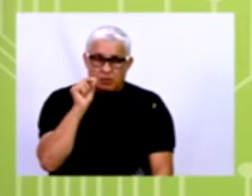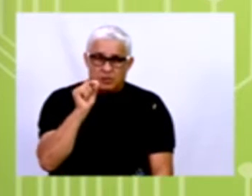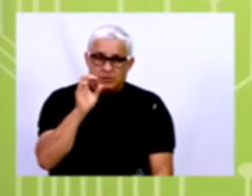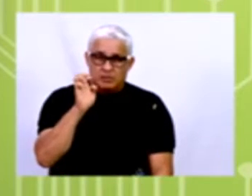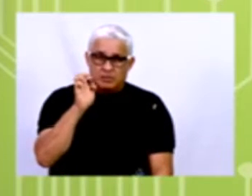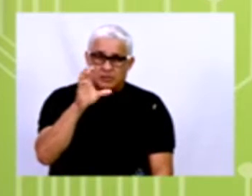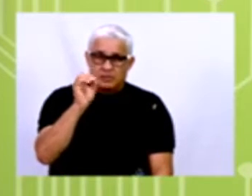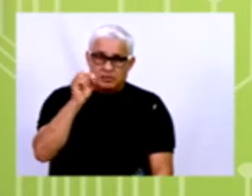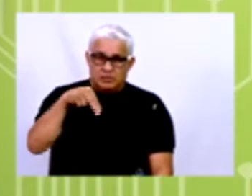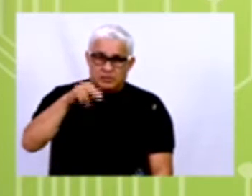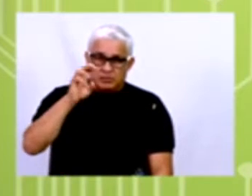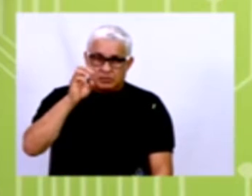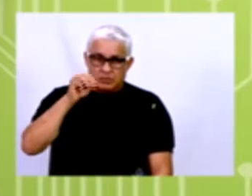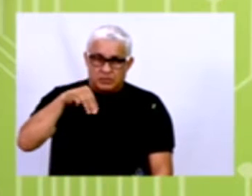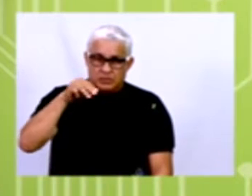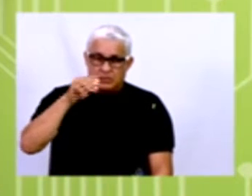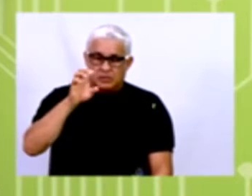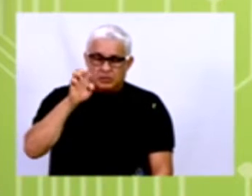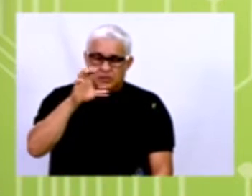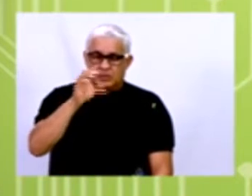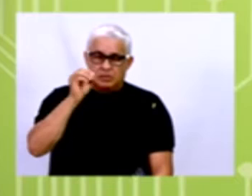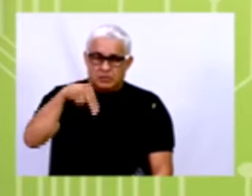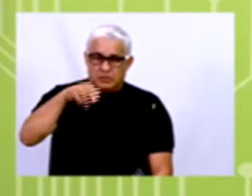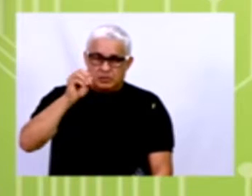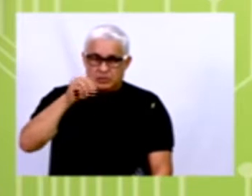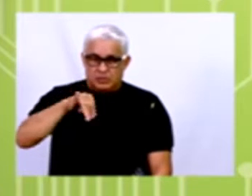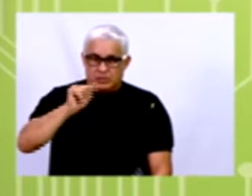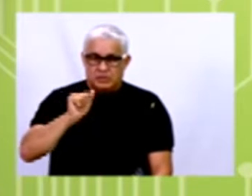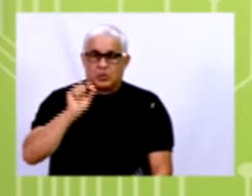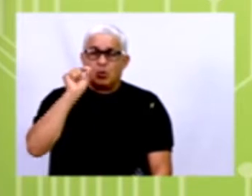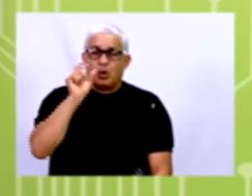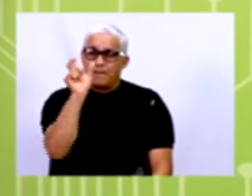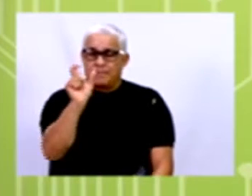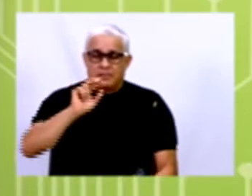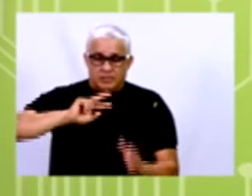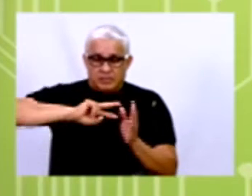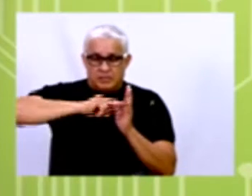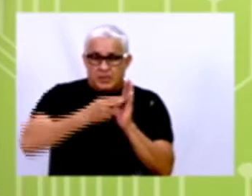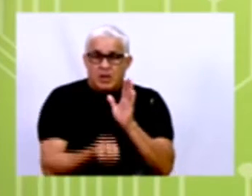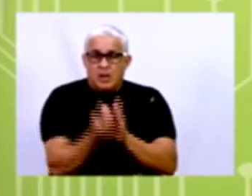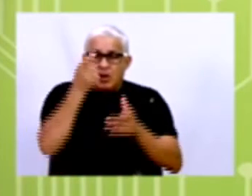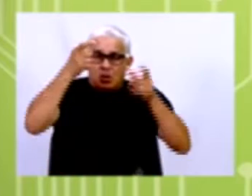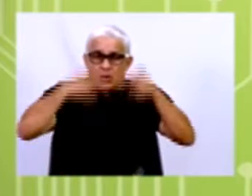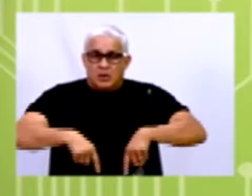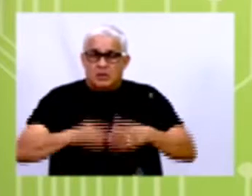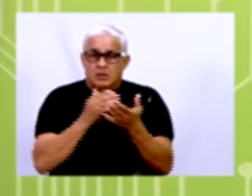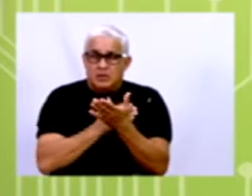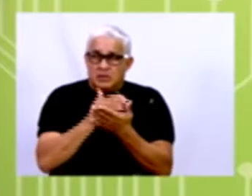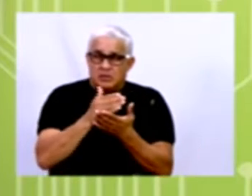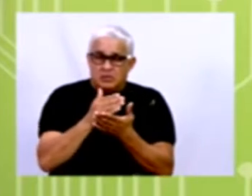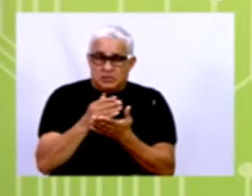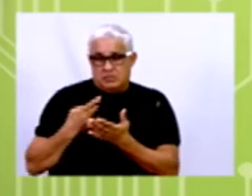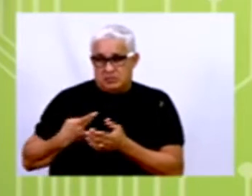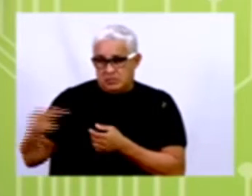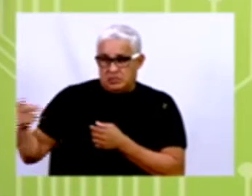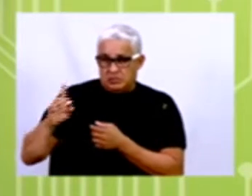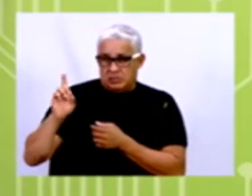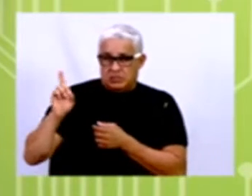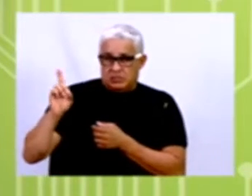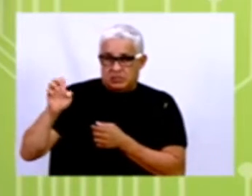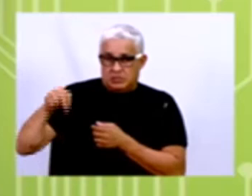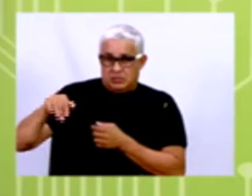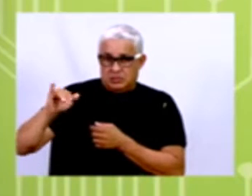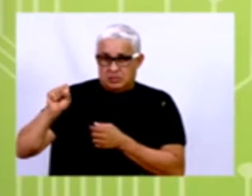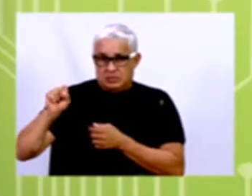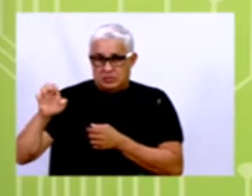Então, de onde surgiu essa palavra e o que ela significa? Nós começamos, eu e a Denise, pela etimologia